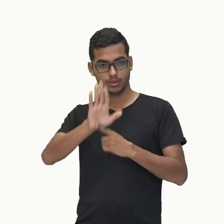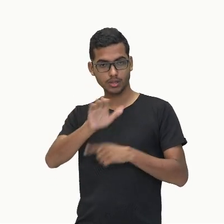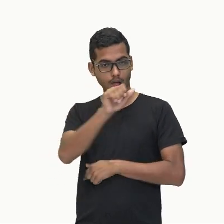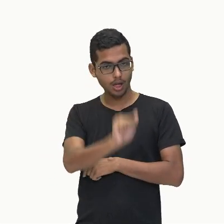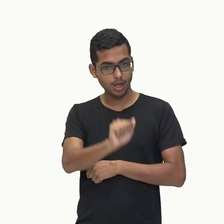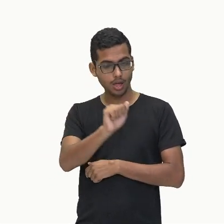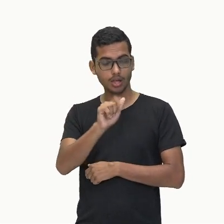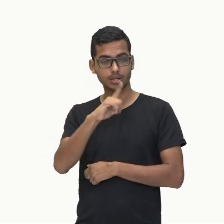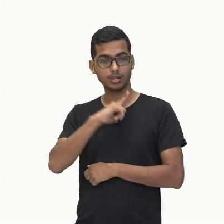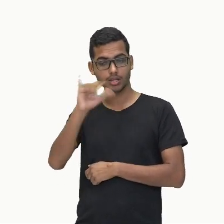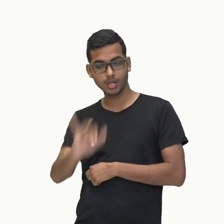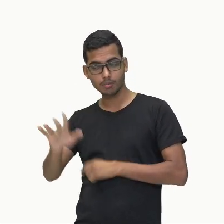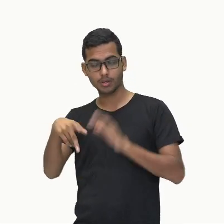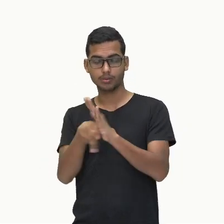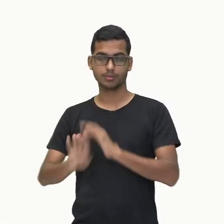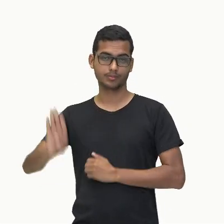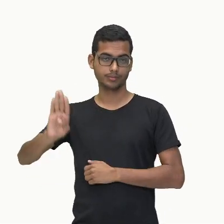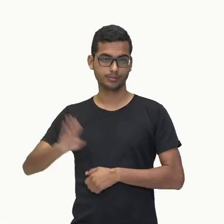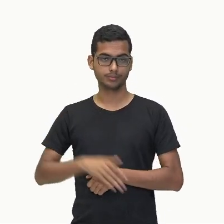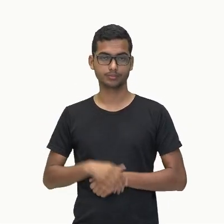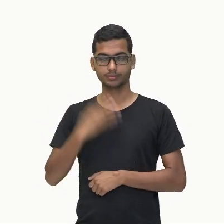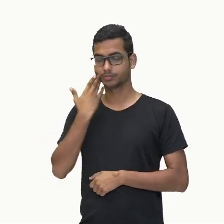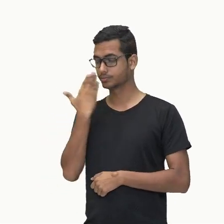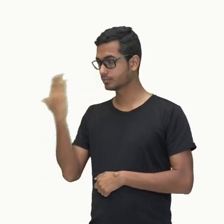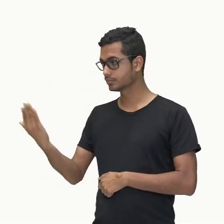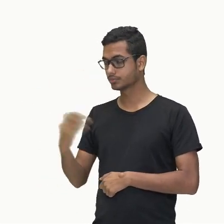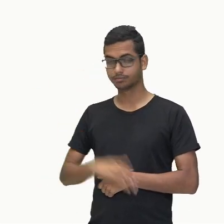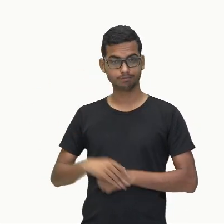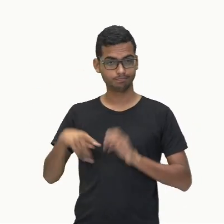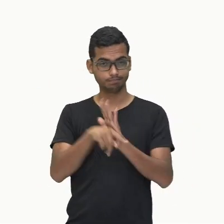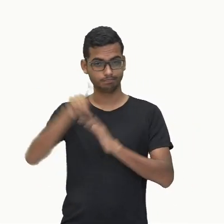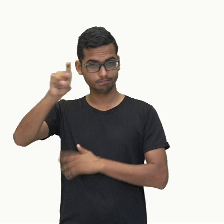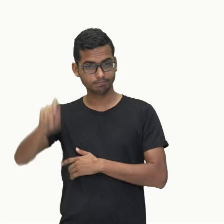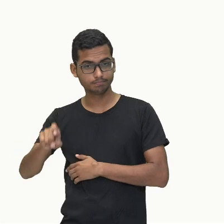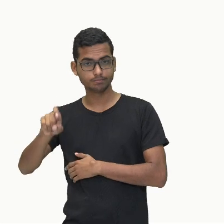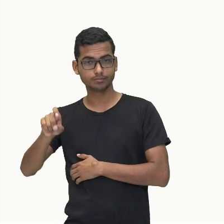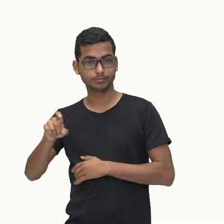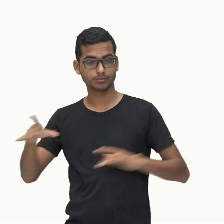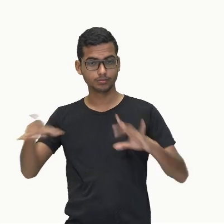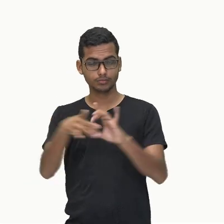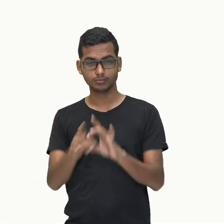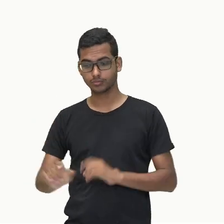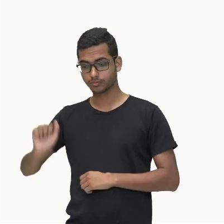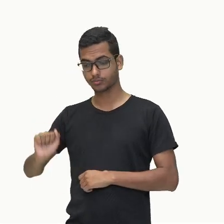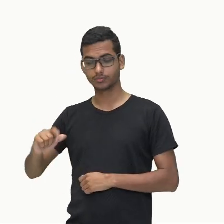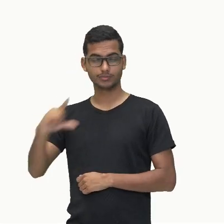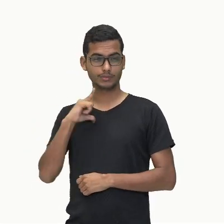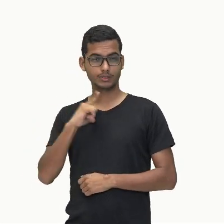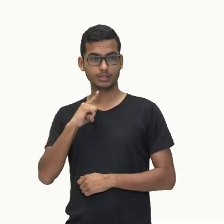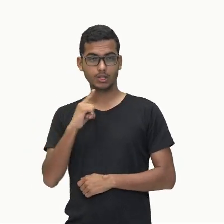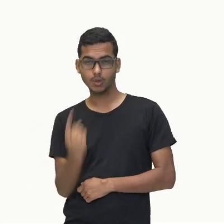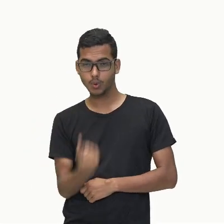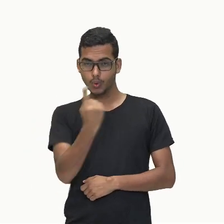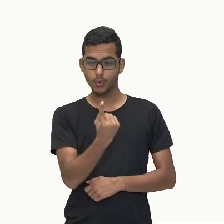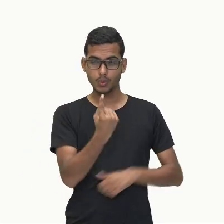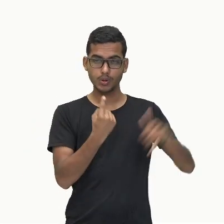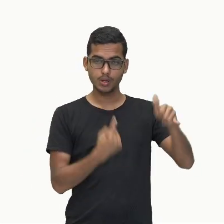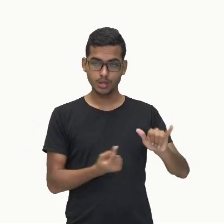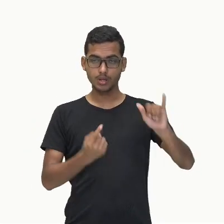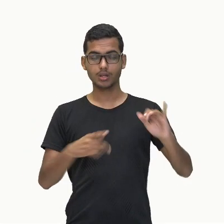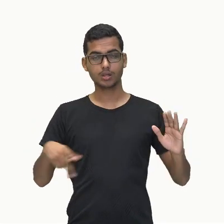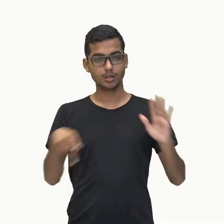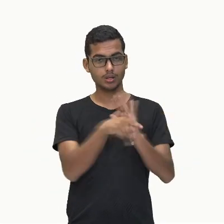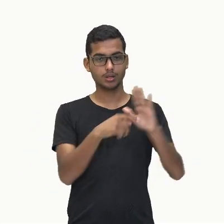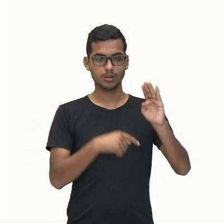só aqui, para todo x pertencente a A, existe um só y pertencente a